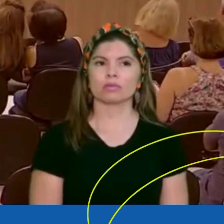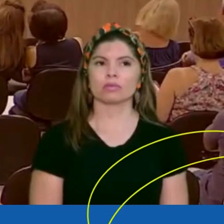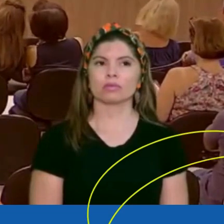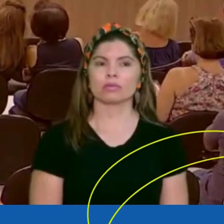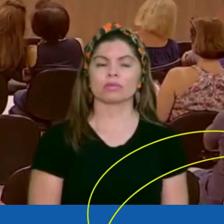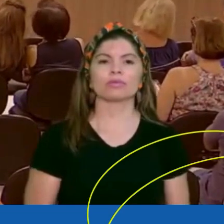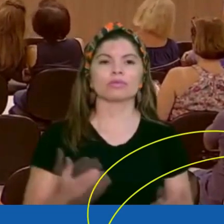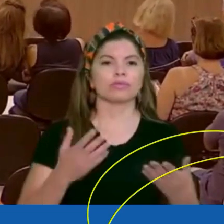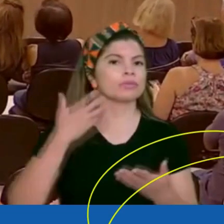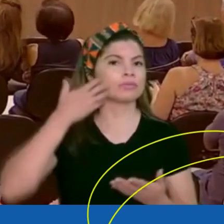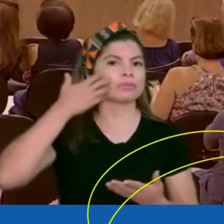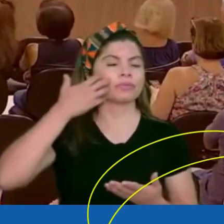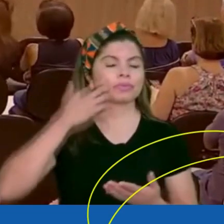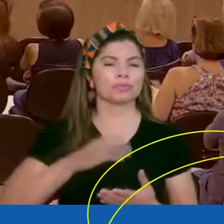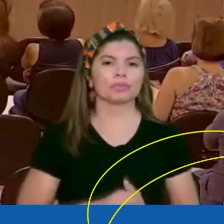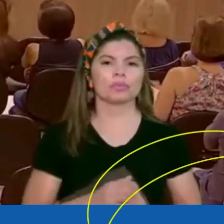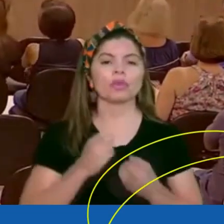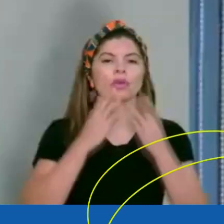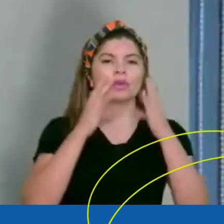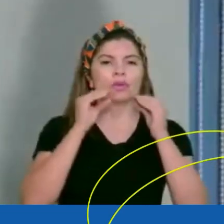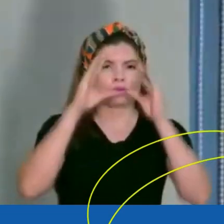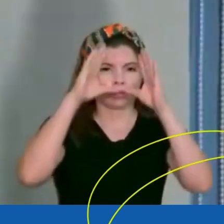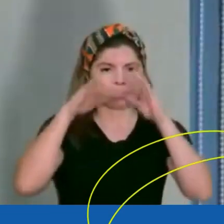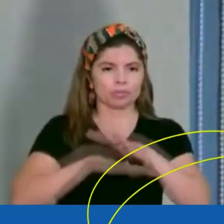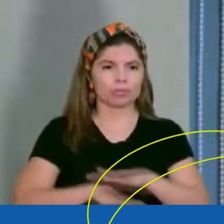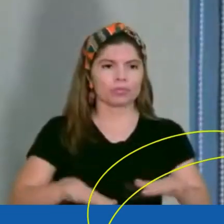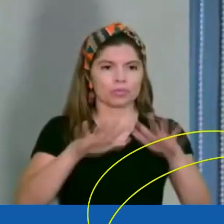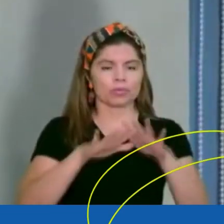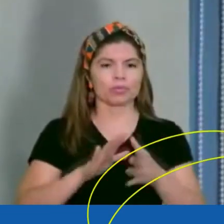Com a palavra, a vereadora Renata Barreiro. Boa noite a todos.